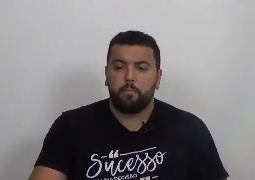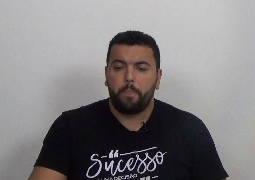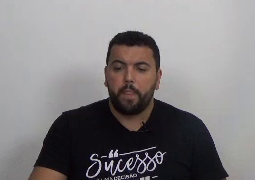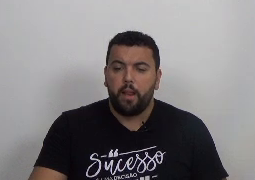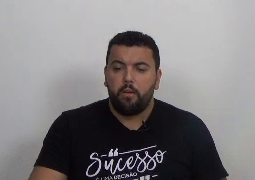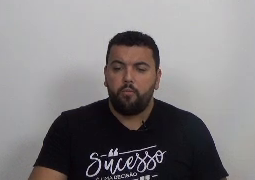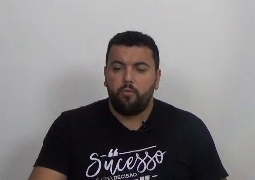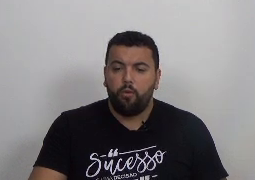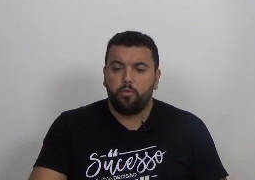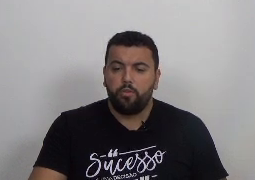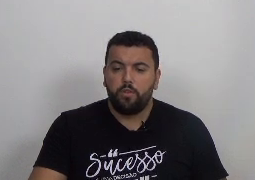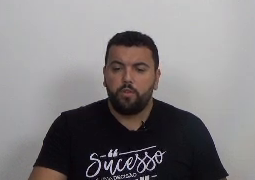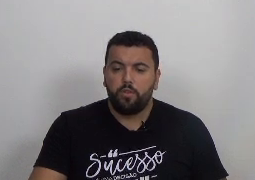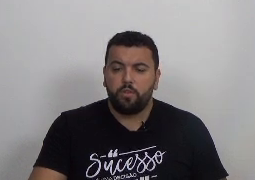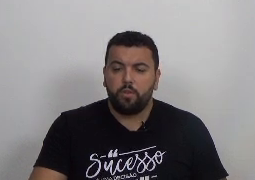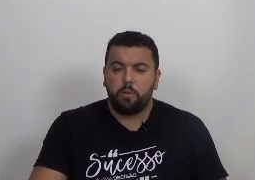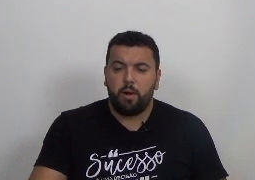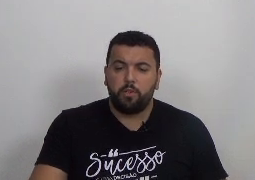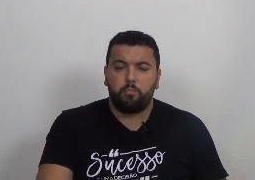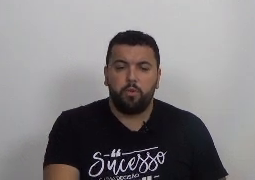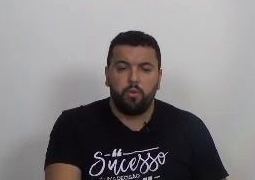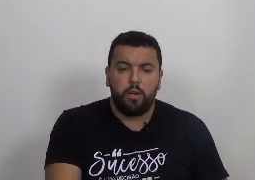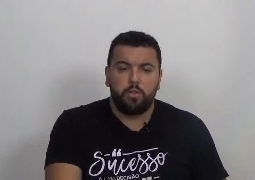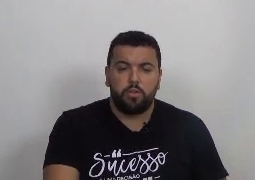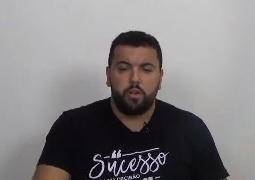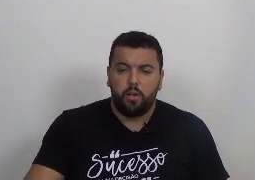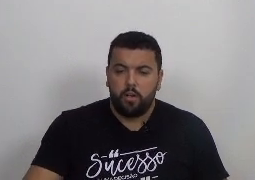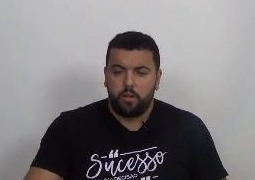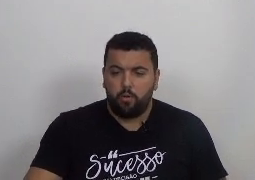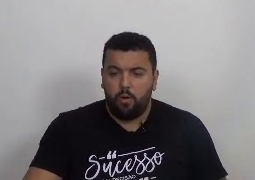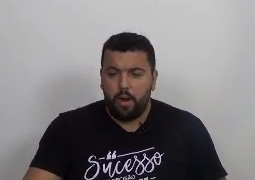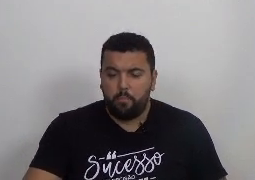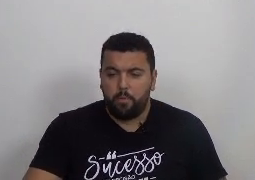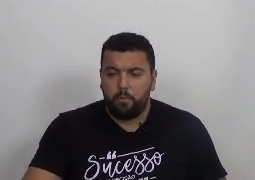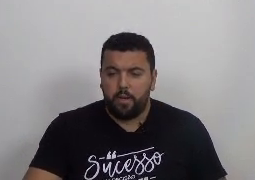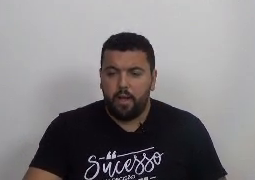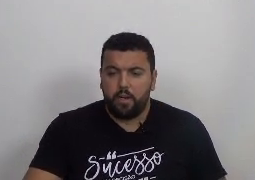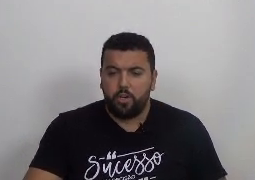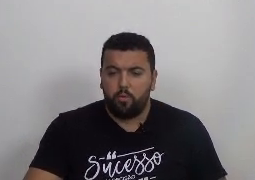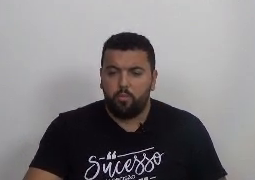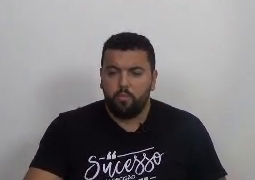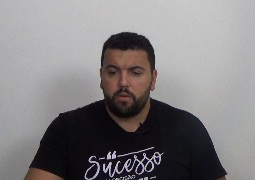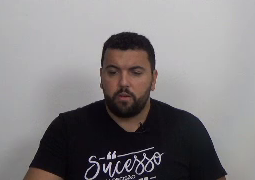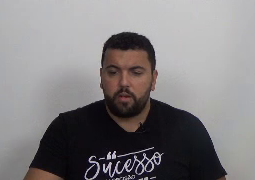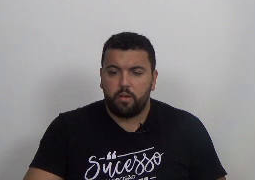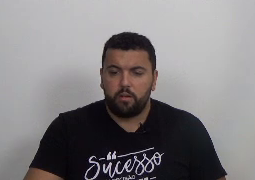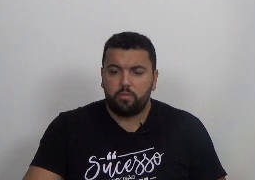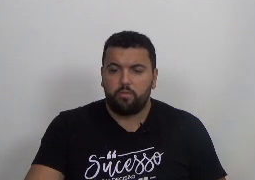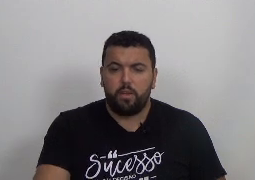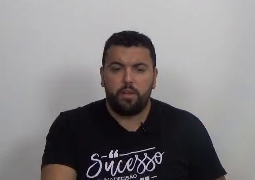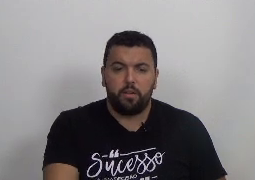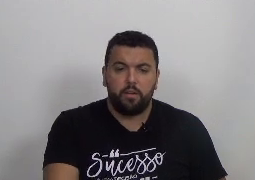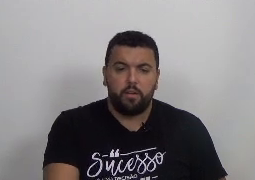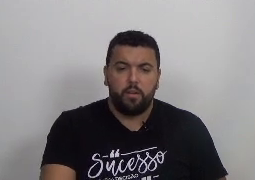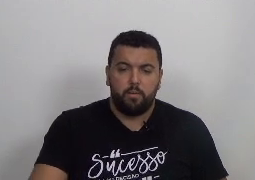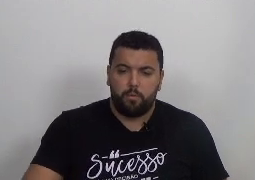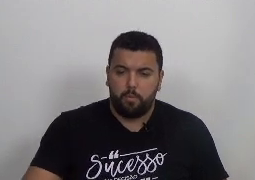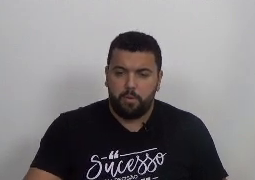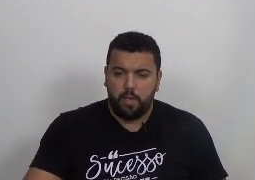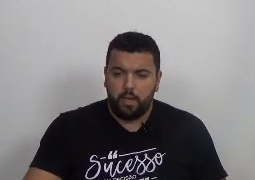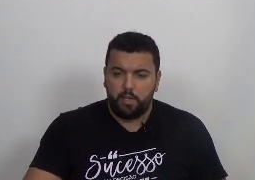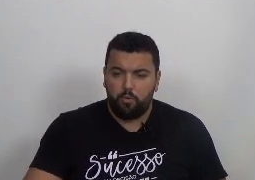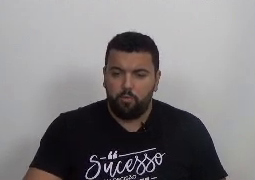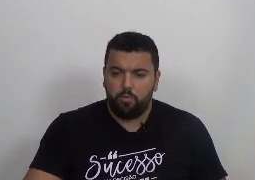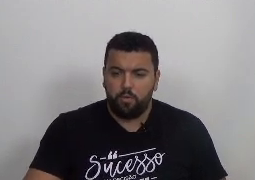sempre vou dividir de cima embaixo por dois então qual é a probabilidade a um terço tá aí